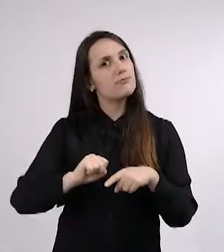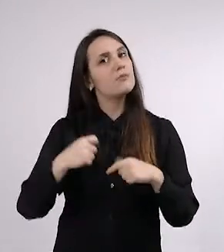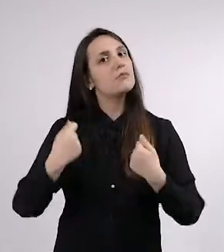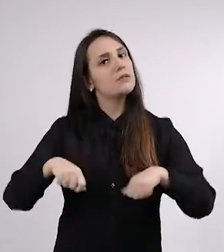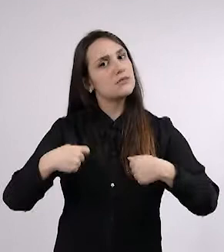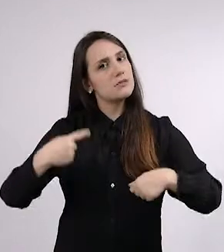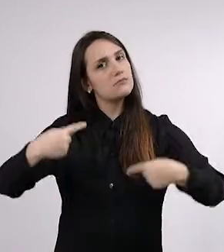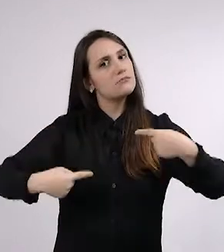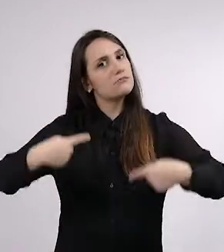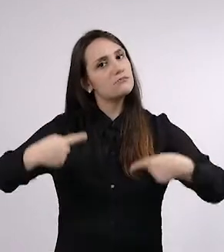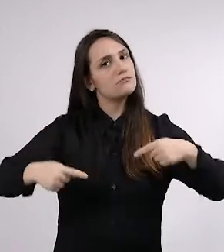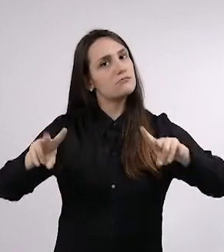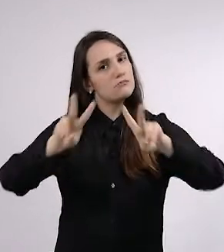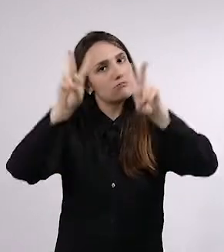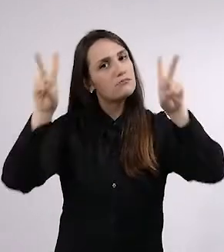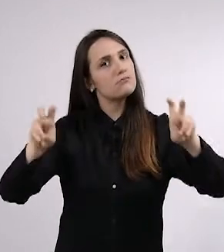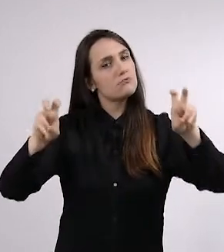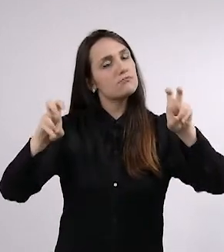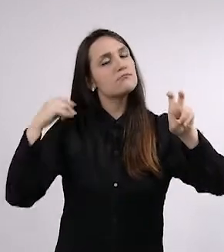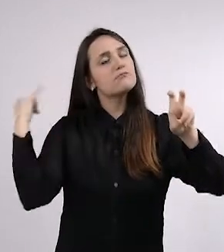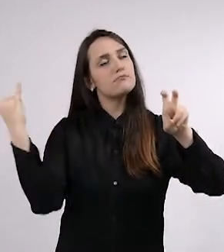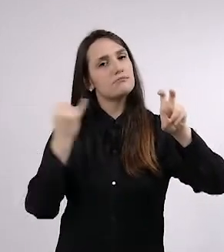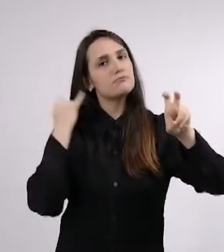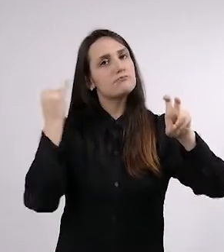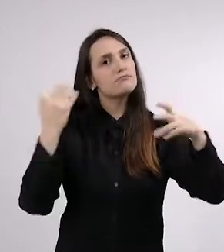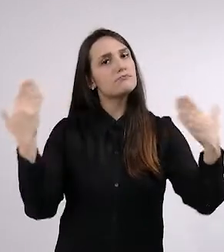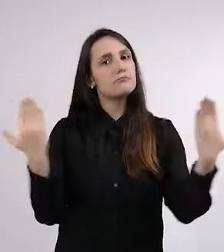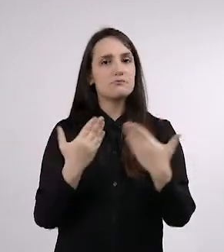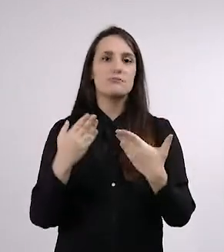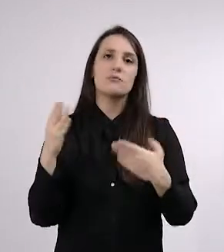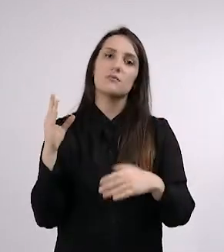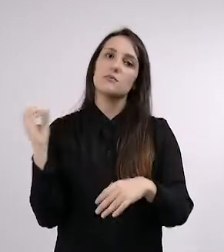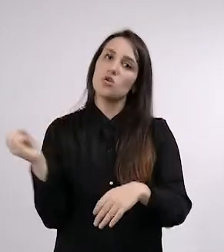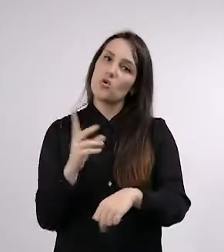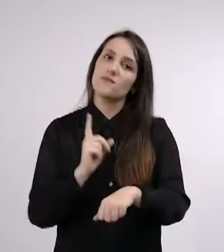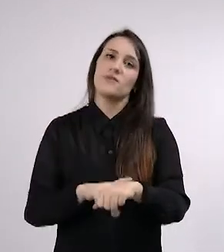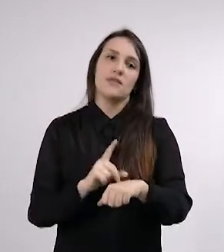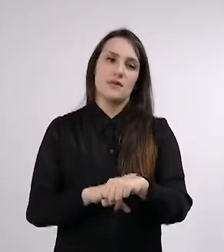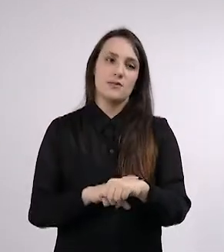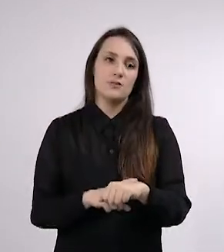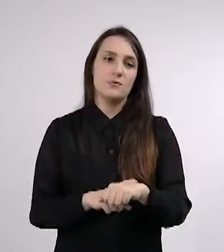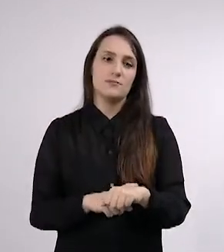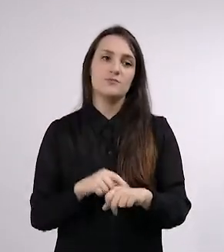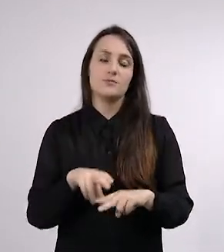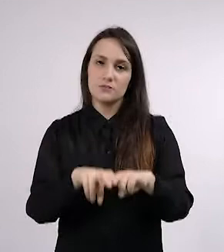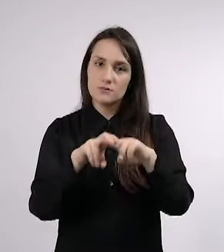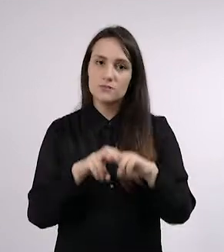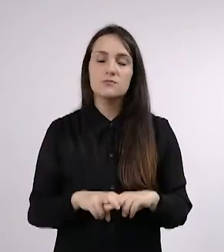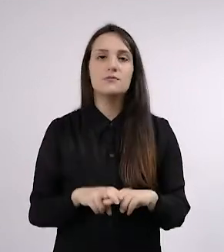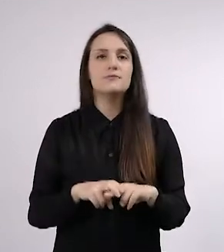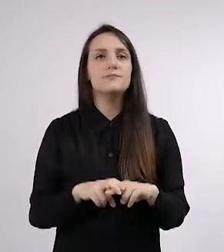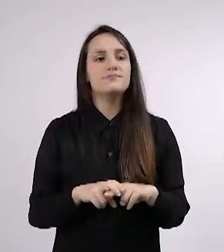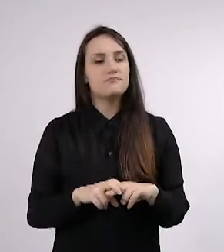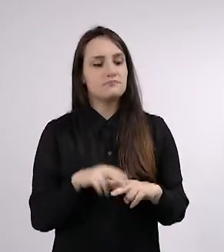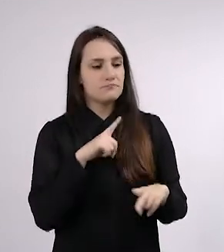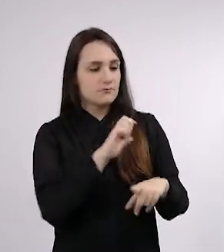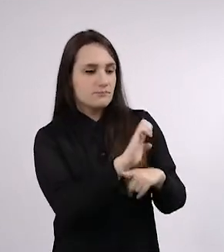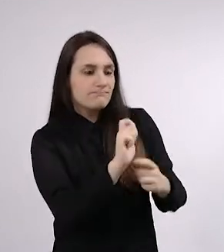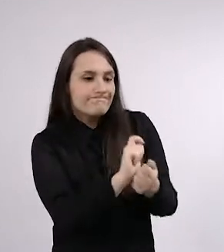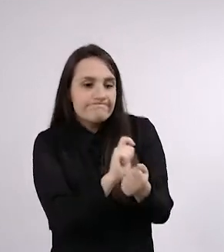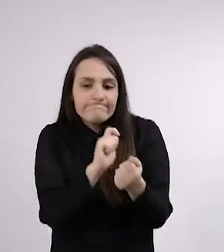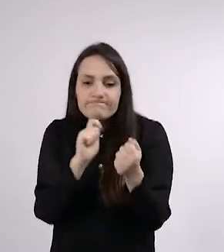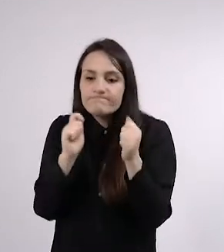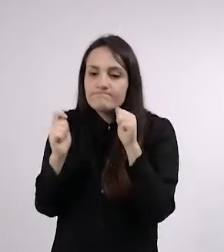discutir, debater os assuntos colocados nesse novo momento, para que a gente possa adequar o